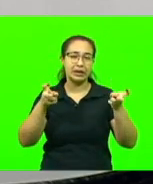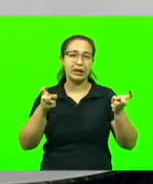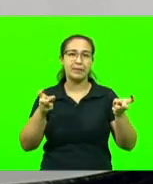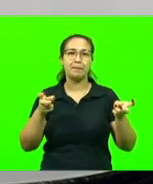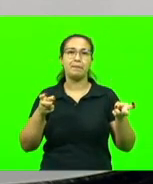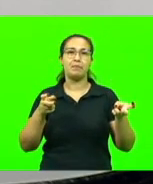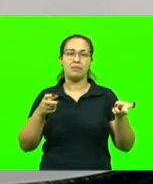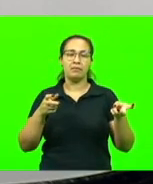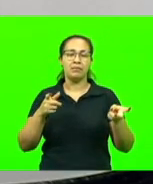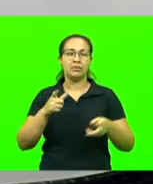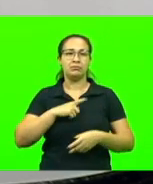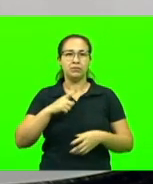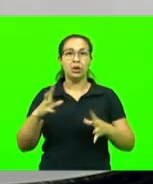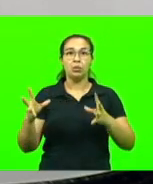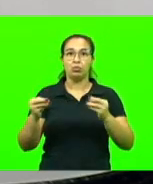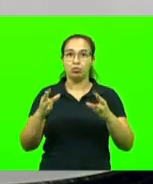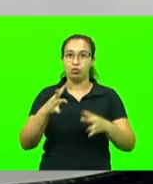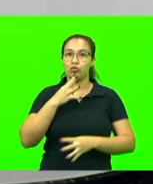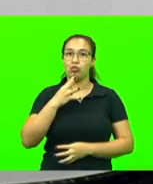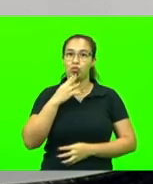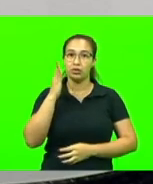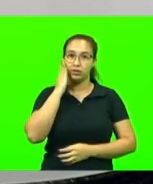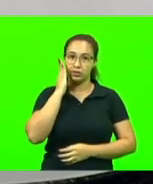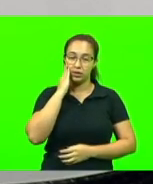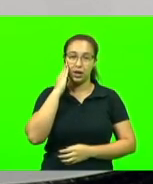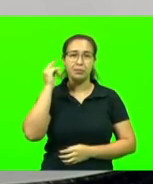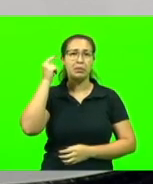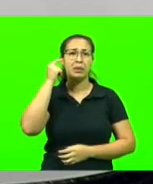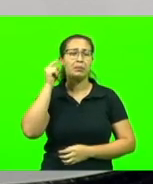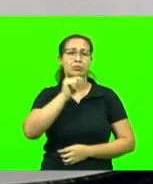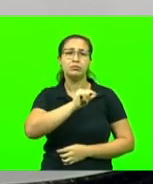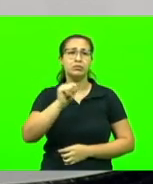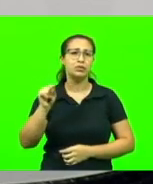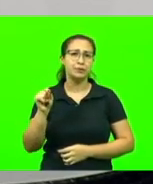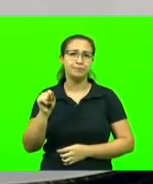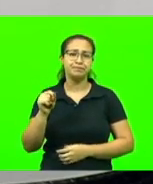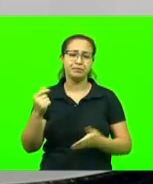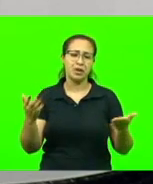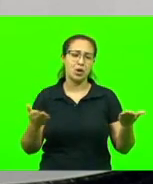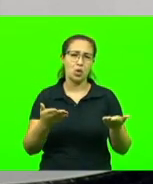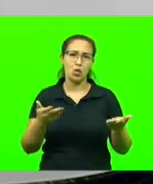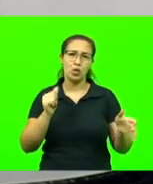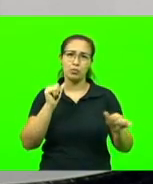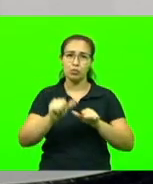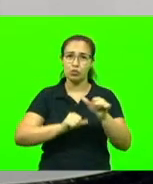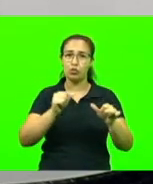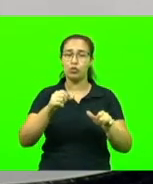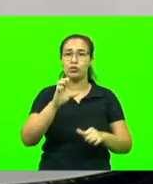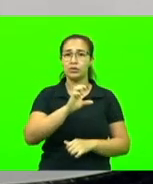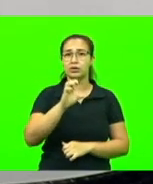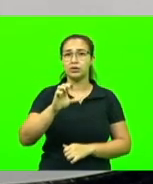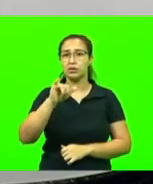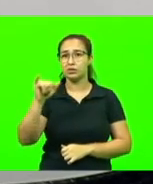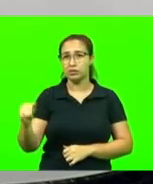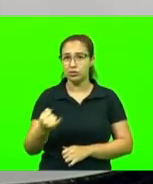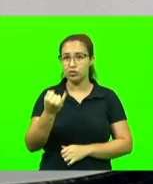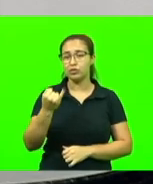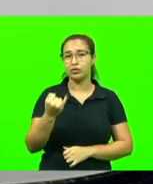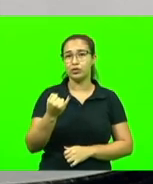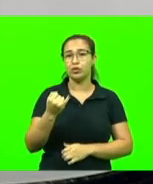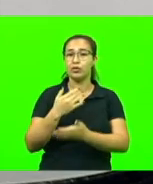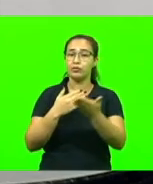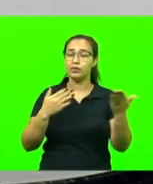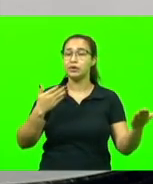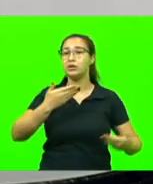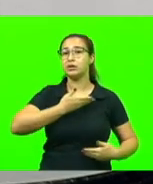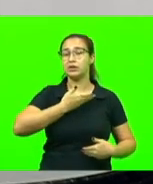aquecido hoje em dia. Eu penso que, agora passada a fase da CCJ, os demais colegas devem